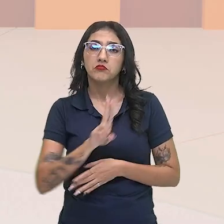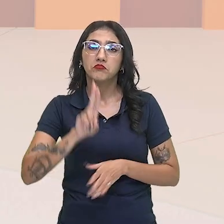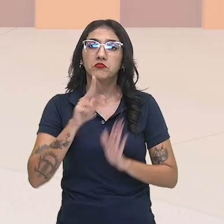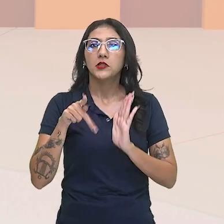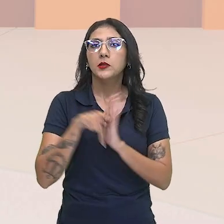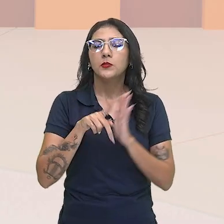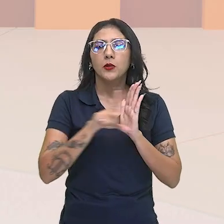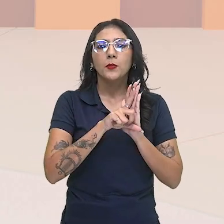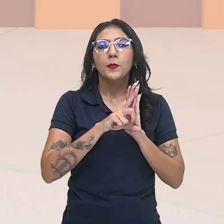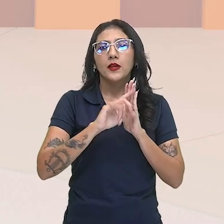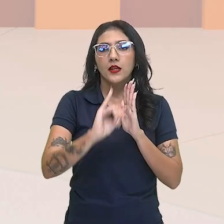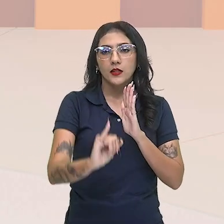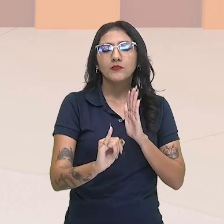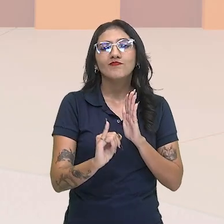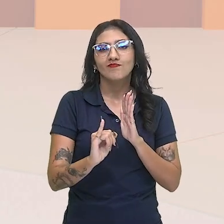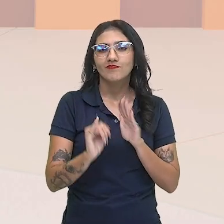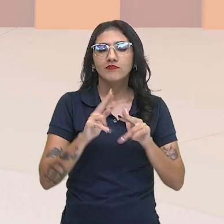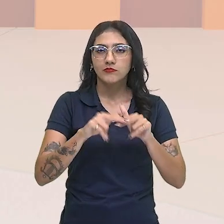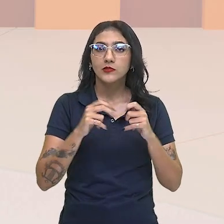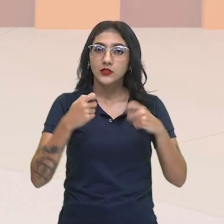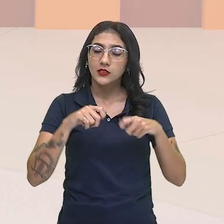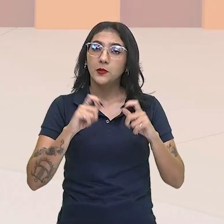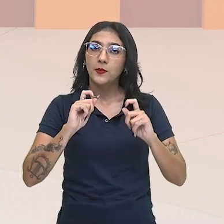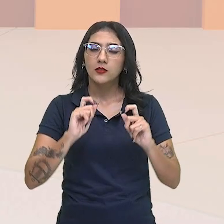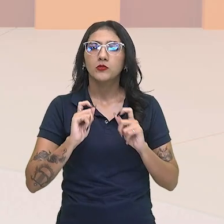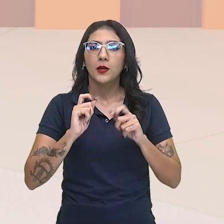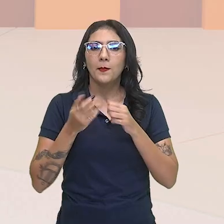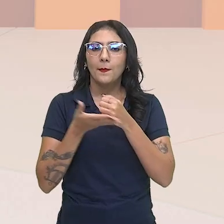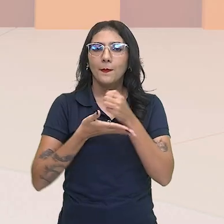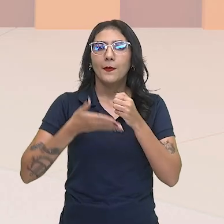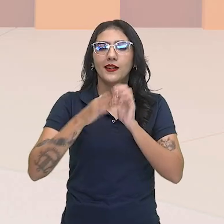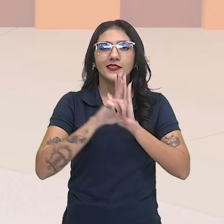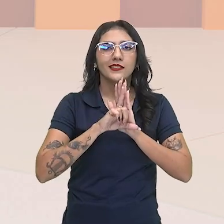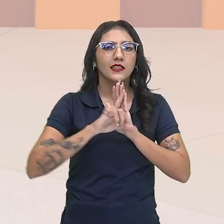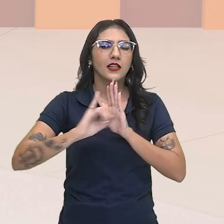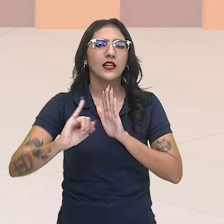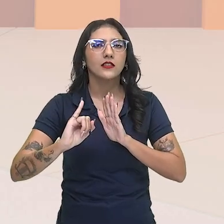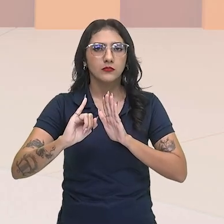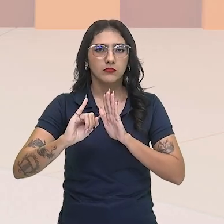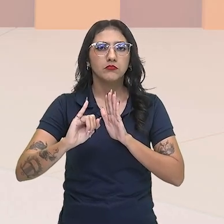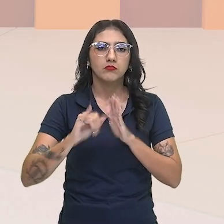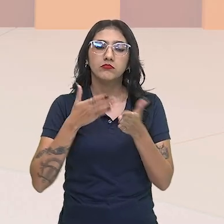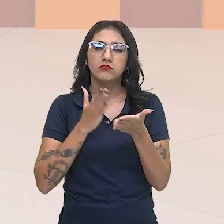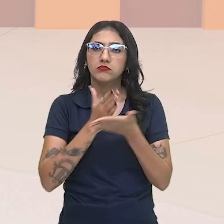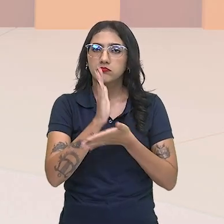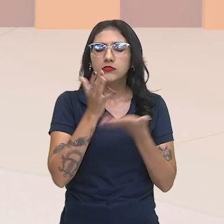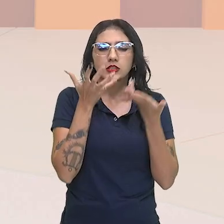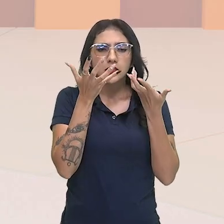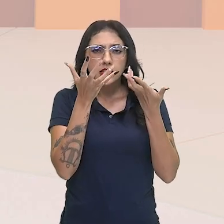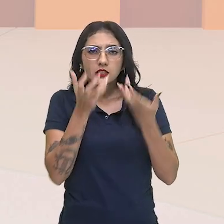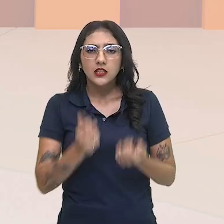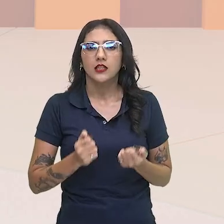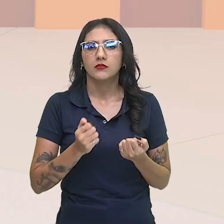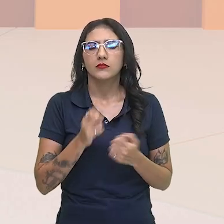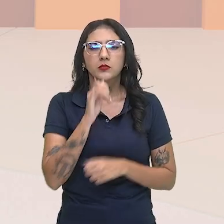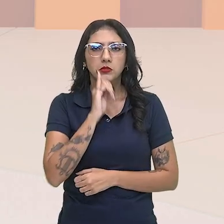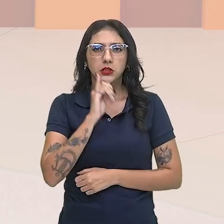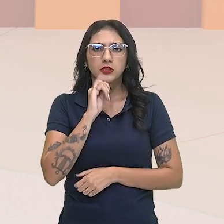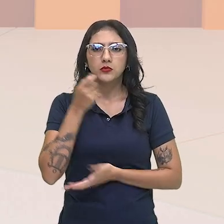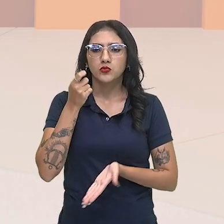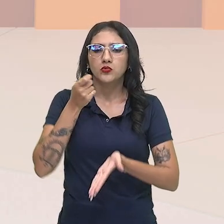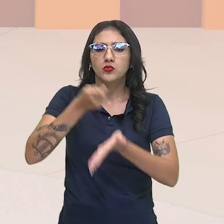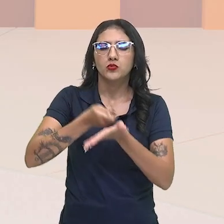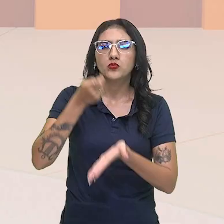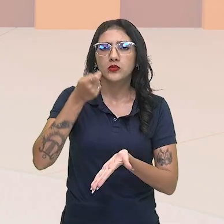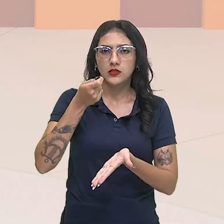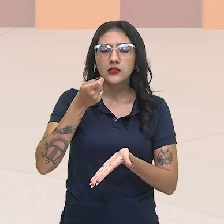seja, está fundamentada em normas e regras que são aprovadas e aceitas por todos. Por exemplo, um juiz, quando ele